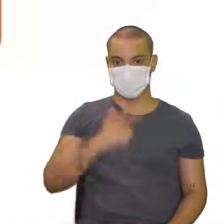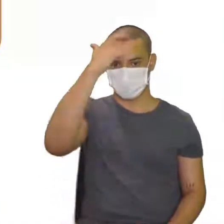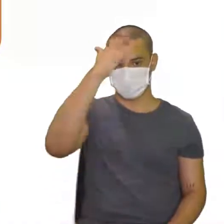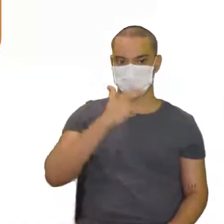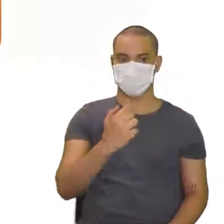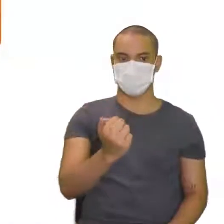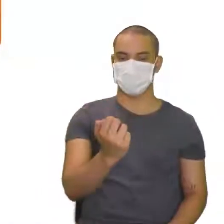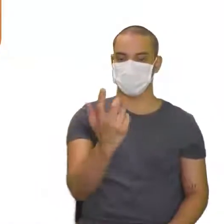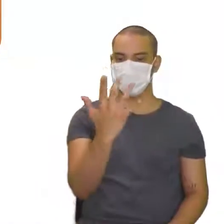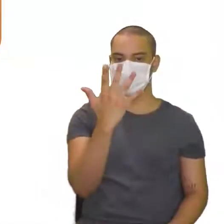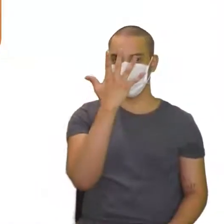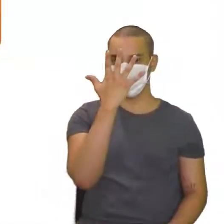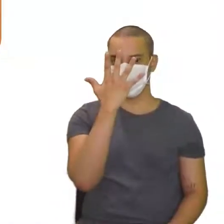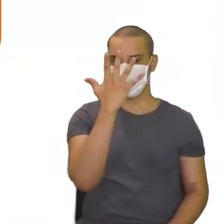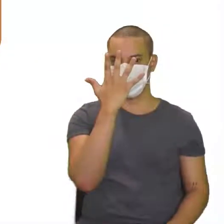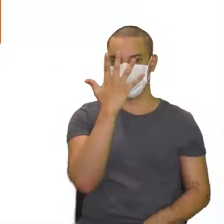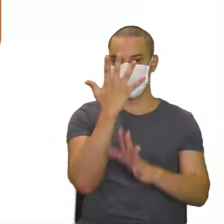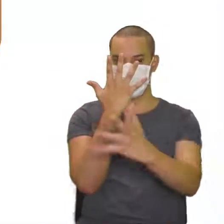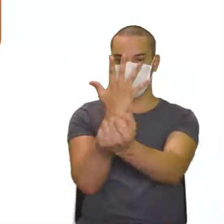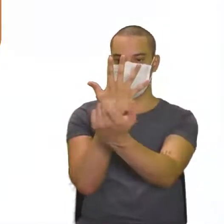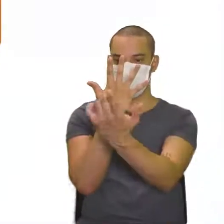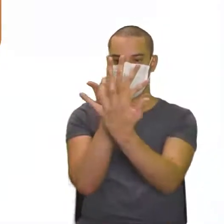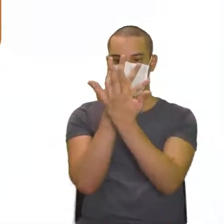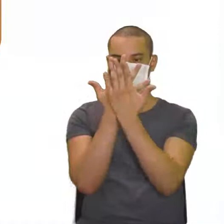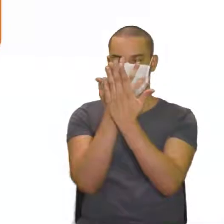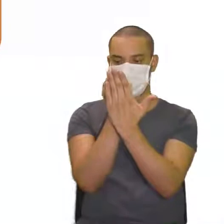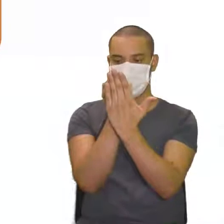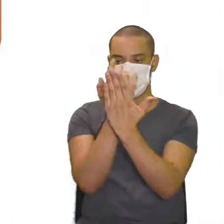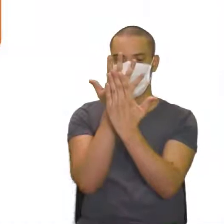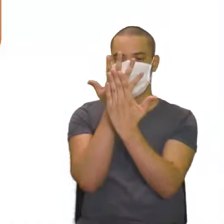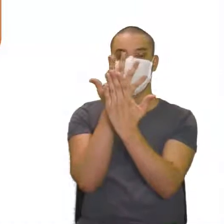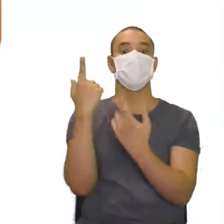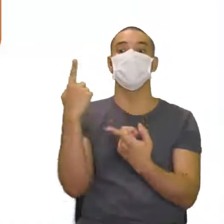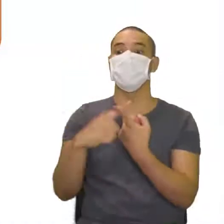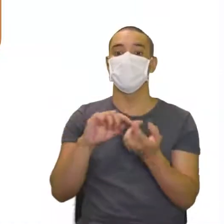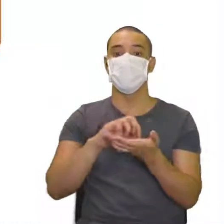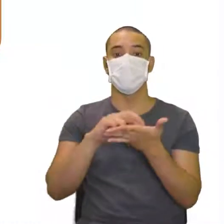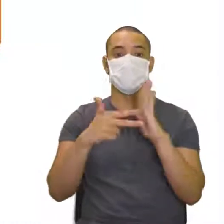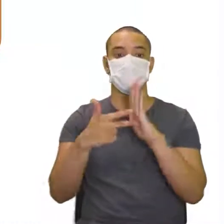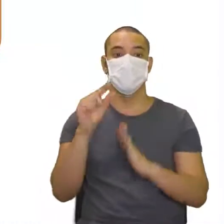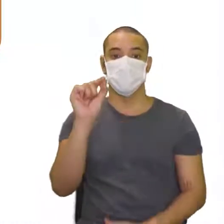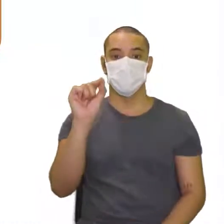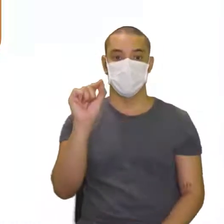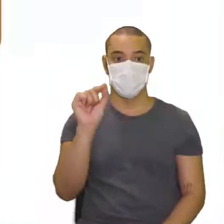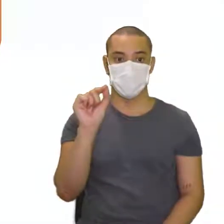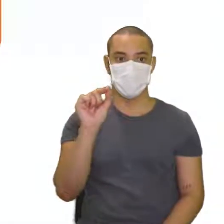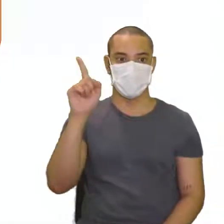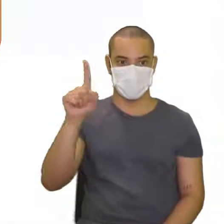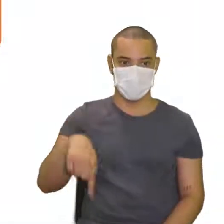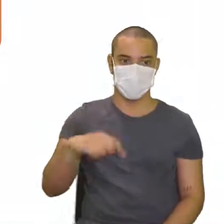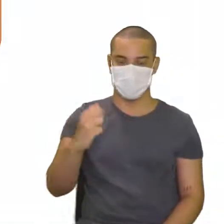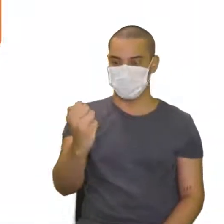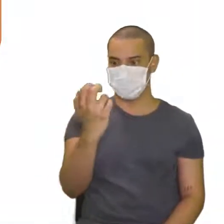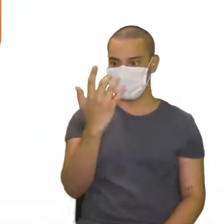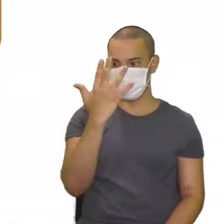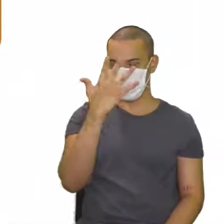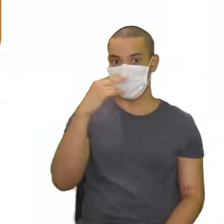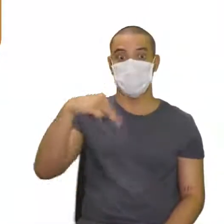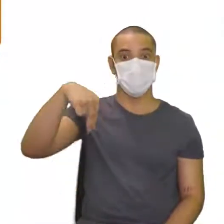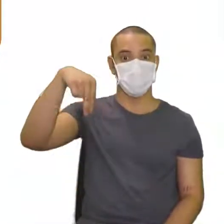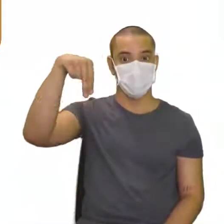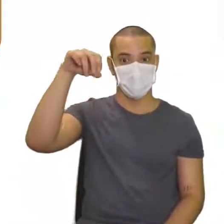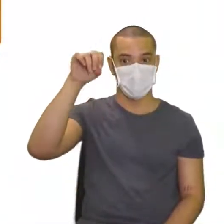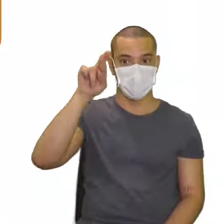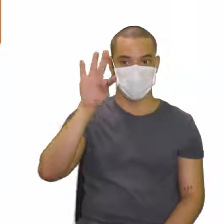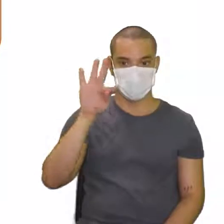face que está voltada para ela. Portanto, essa face da espira se caracteriza como o polo norte. Entendeu, pessoal? Então,